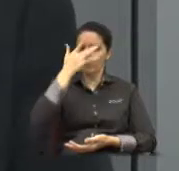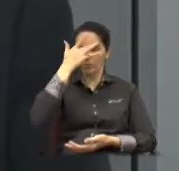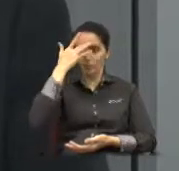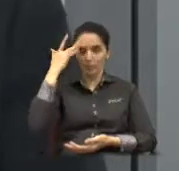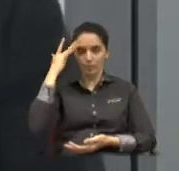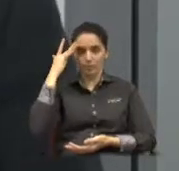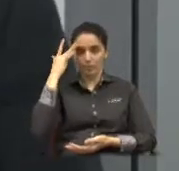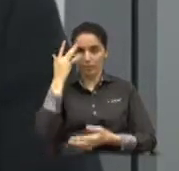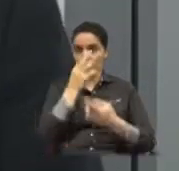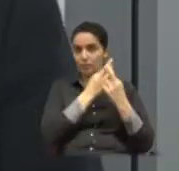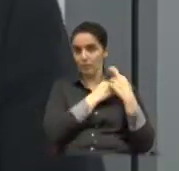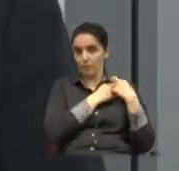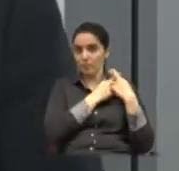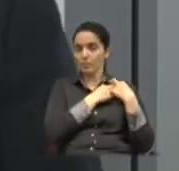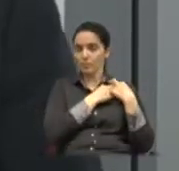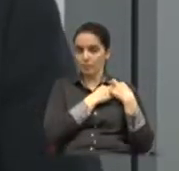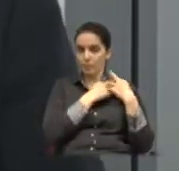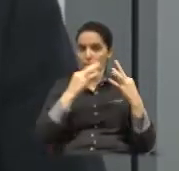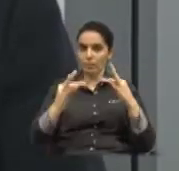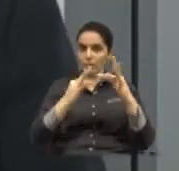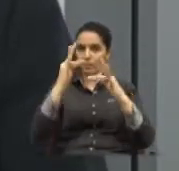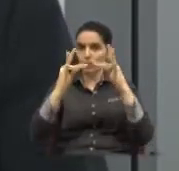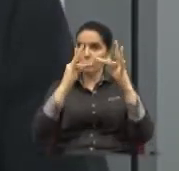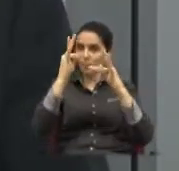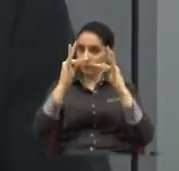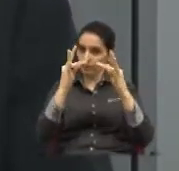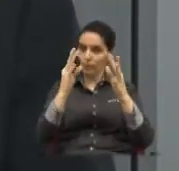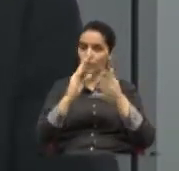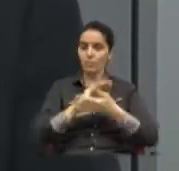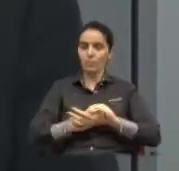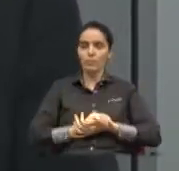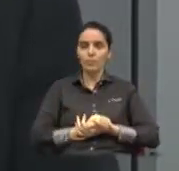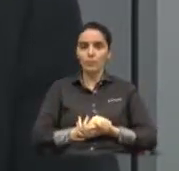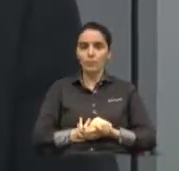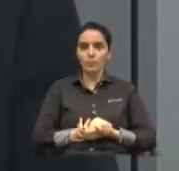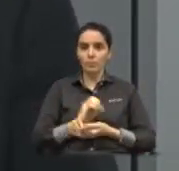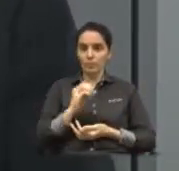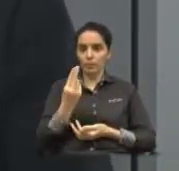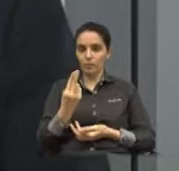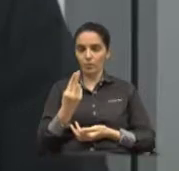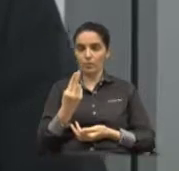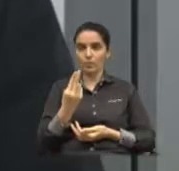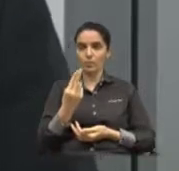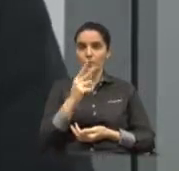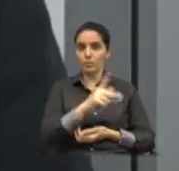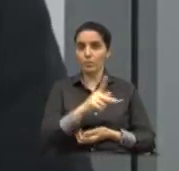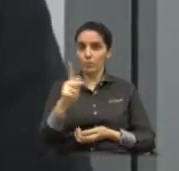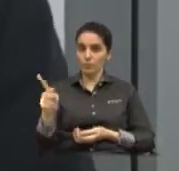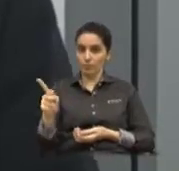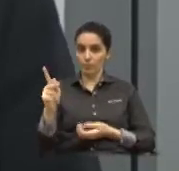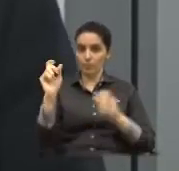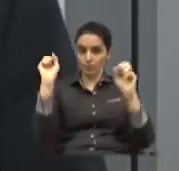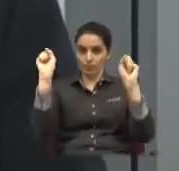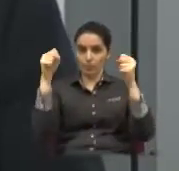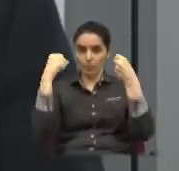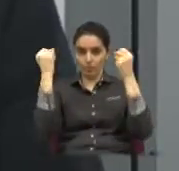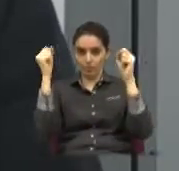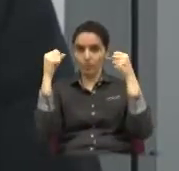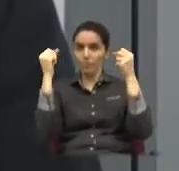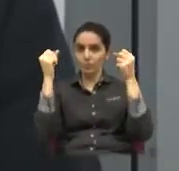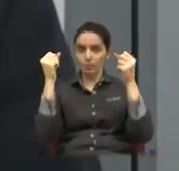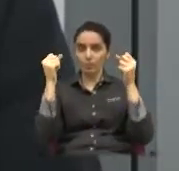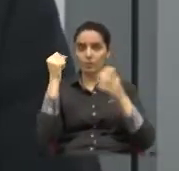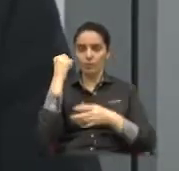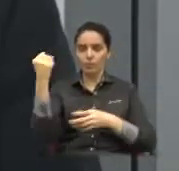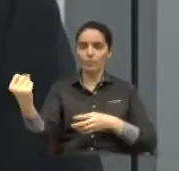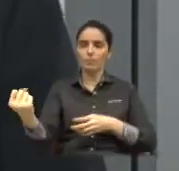até um enfermeiro, um técnico de enfermeiro, ou os próprios professores de educação física capacitados para poderem dar esse